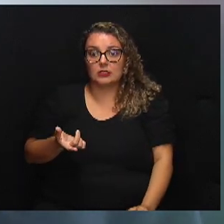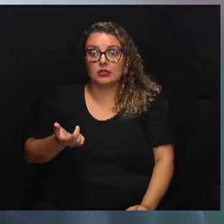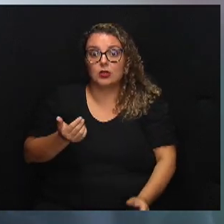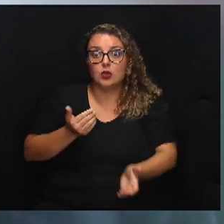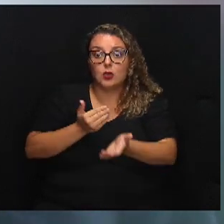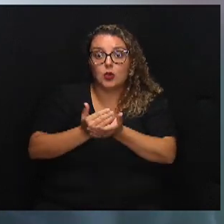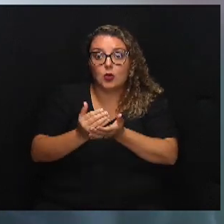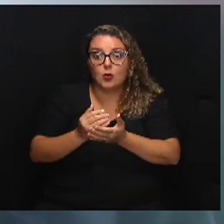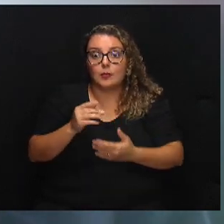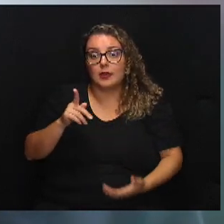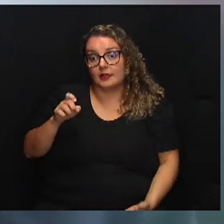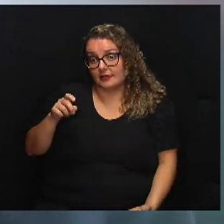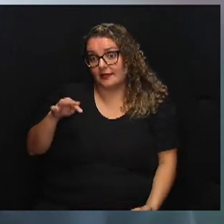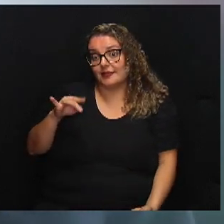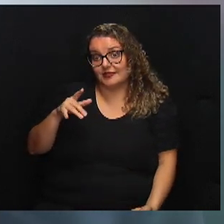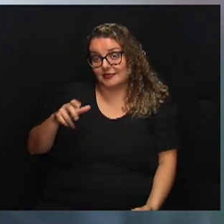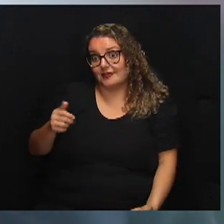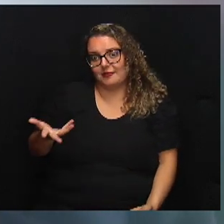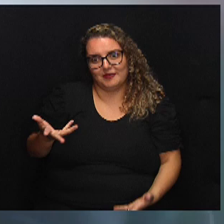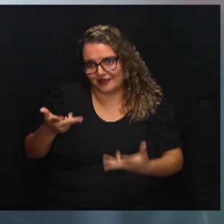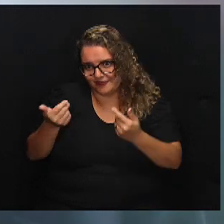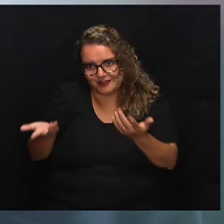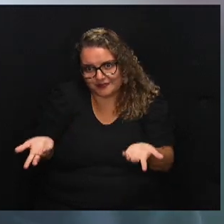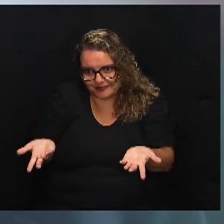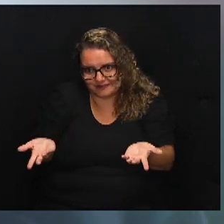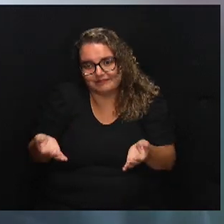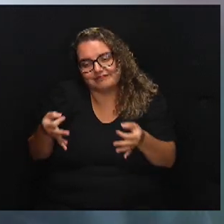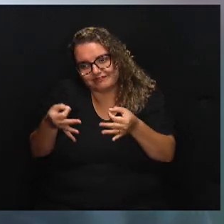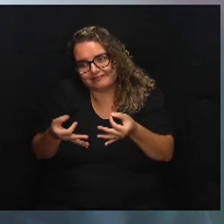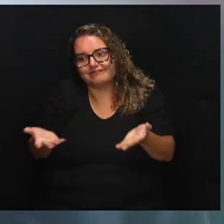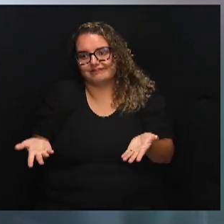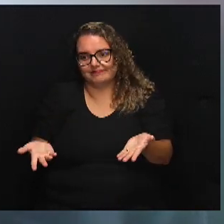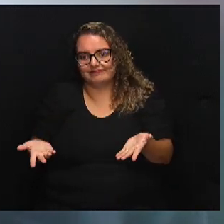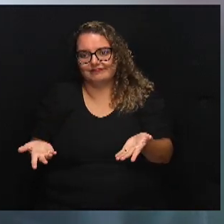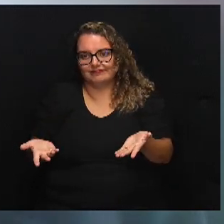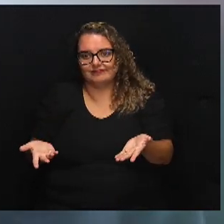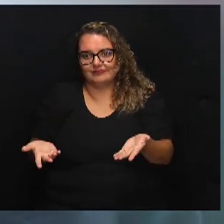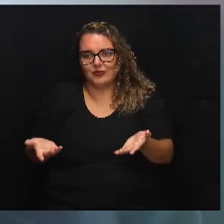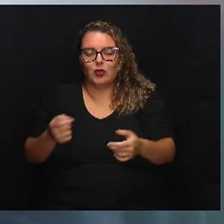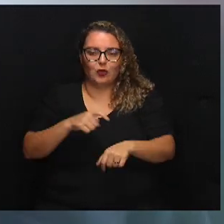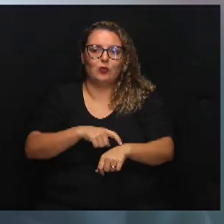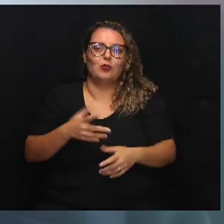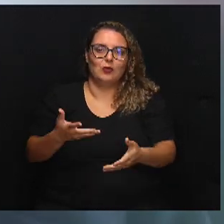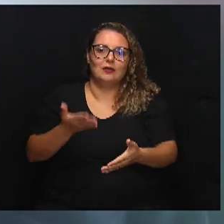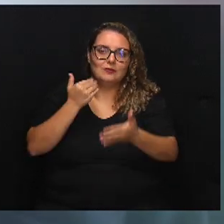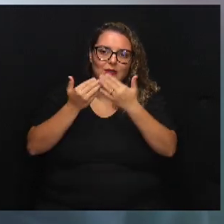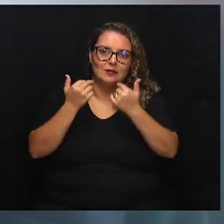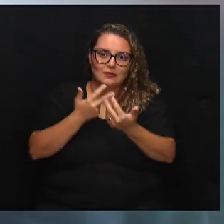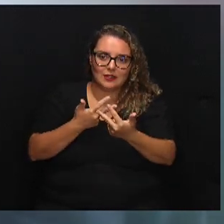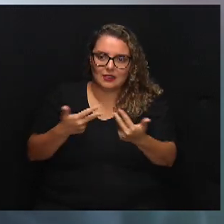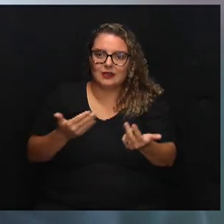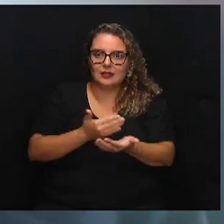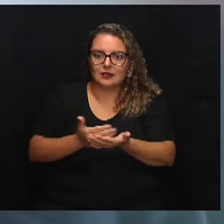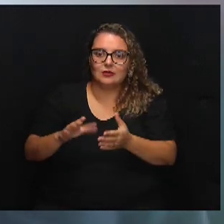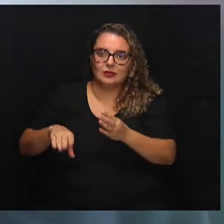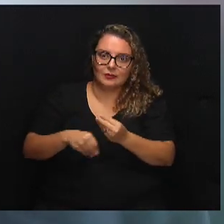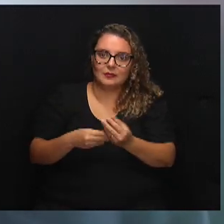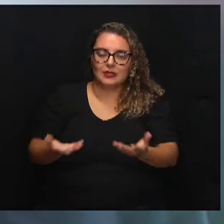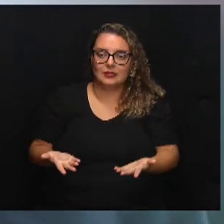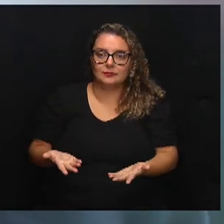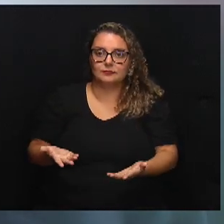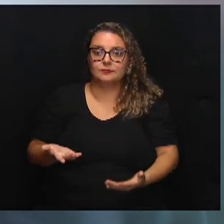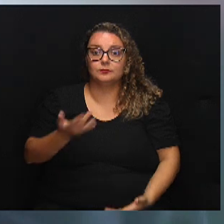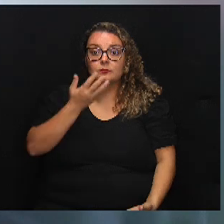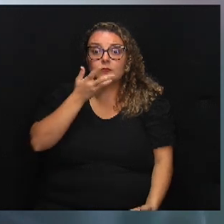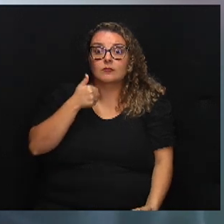a dentição, é incrível, né? Que é justamente também o momento de introdução do alimento complementar. A criança